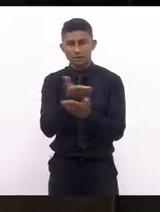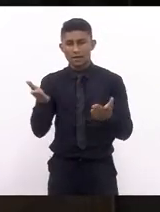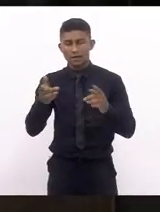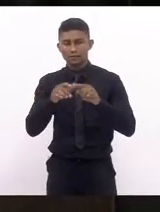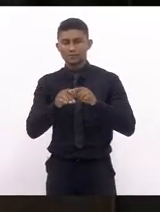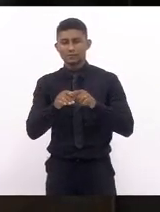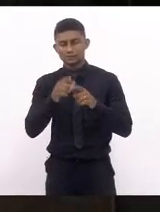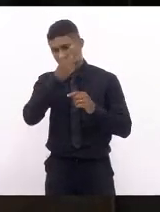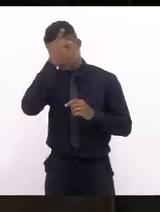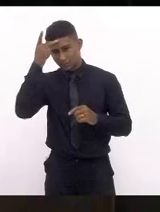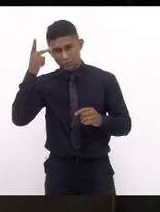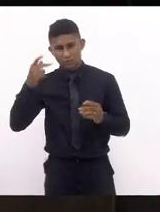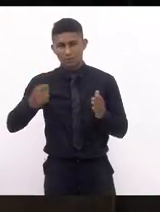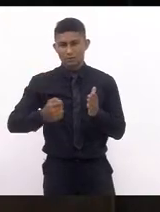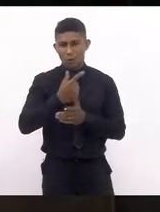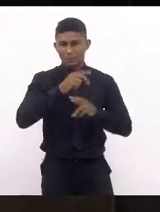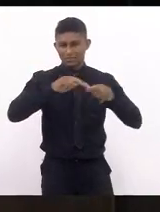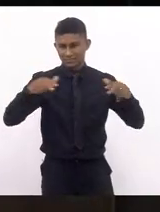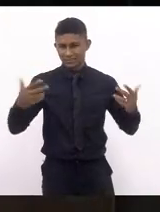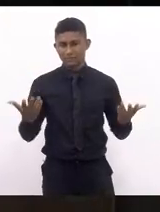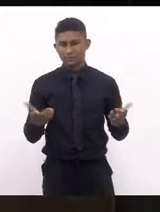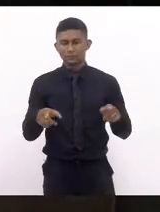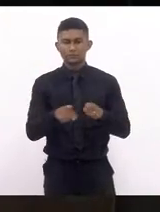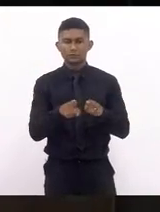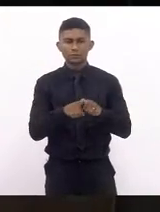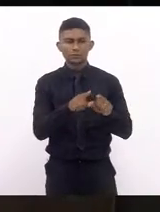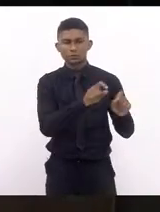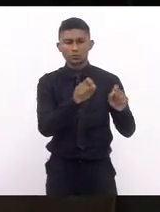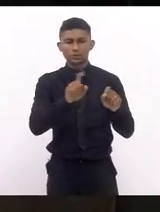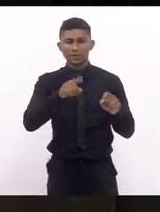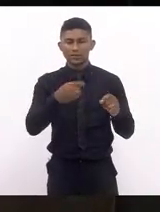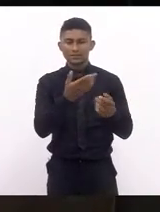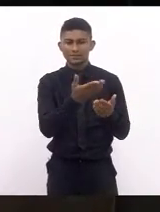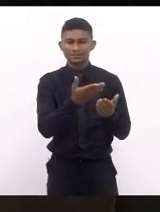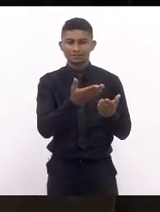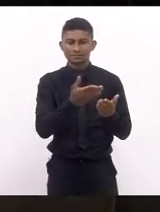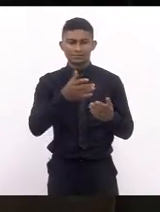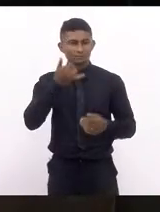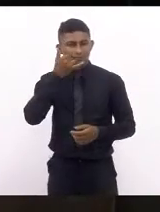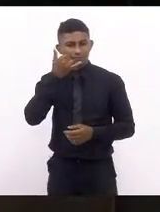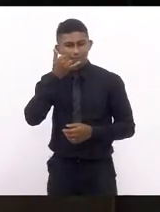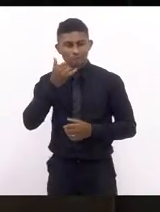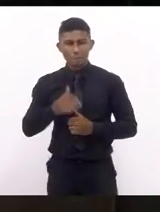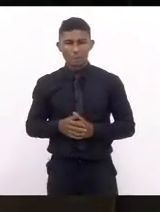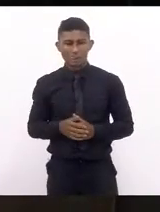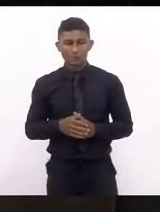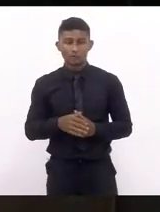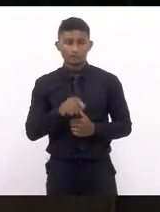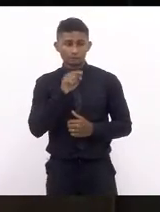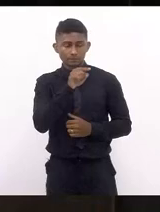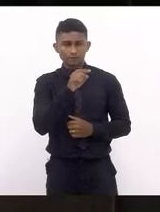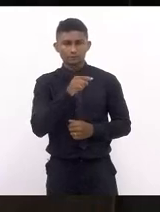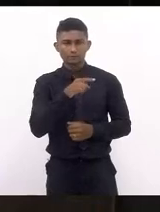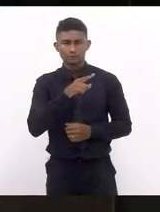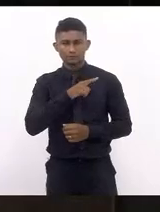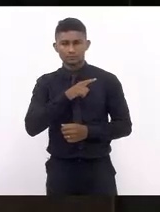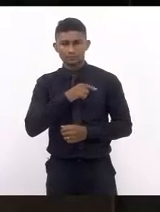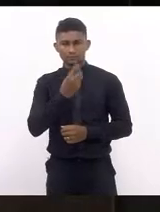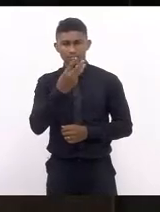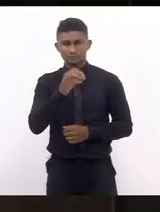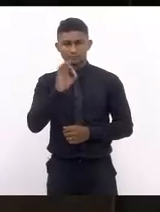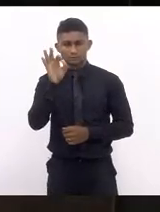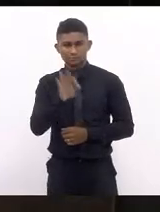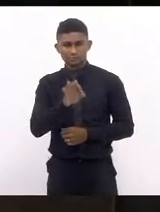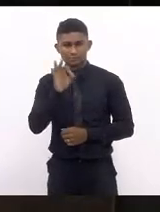consumidores o canal principal de assistência foi o serviço da comissão prestado pelo telefone que sozinho representou quase